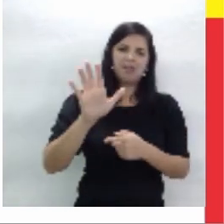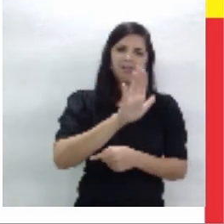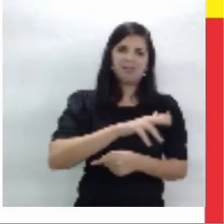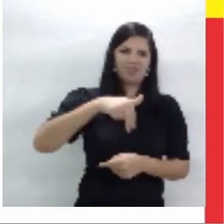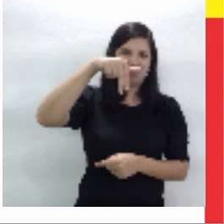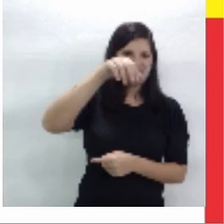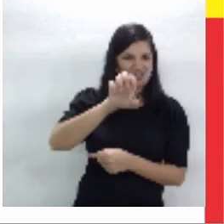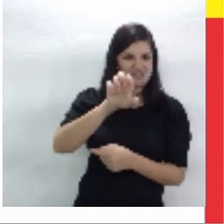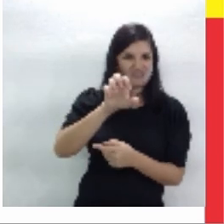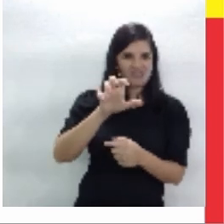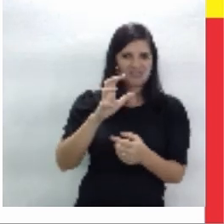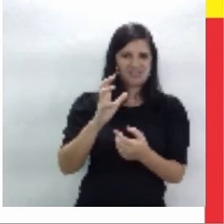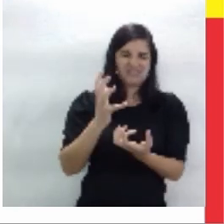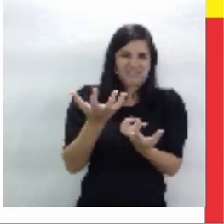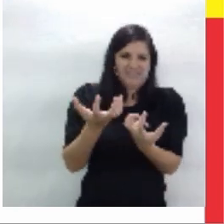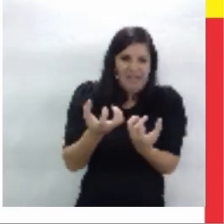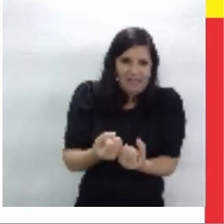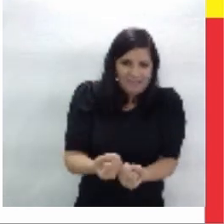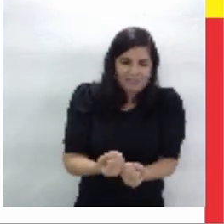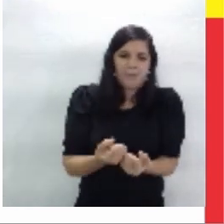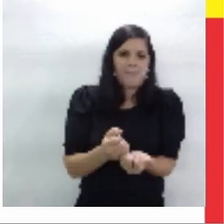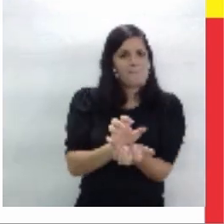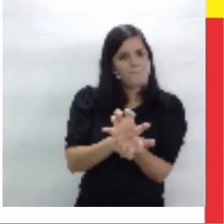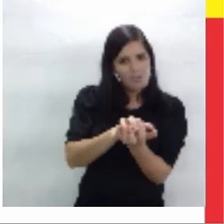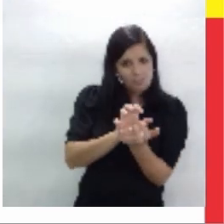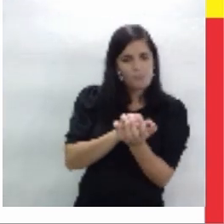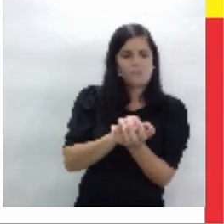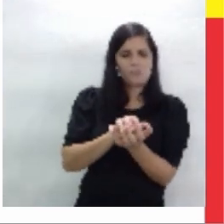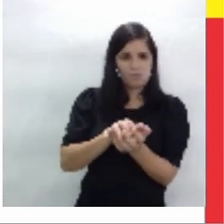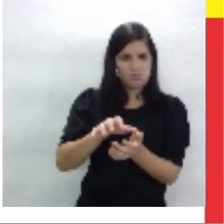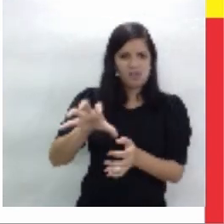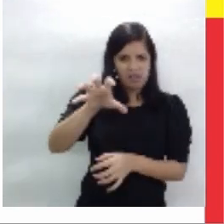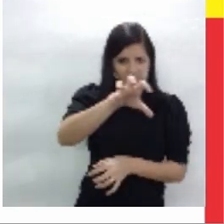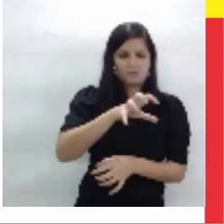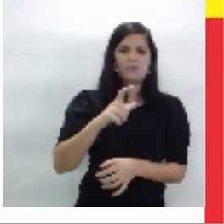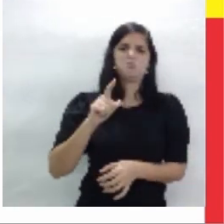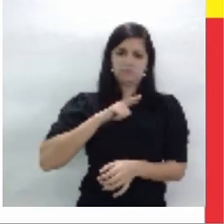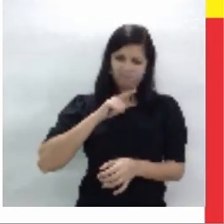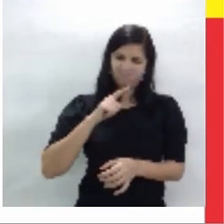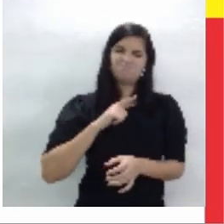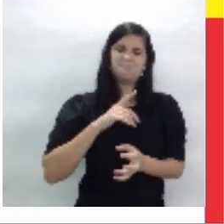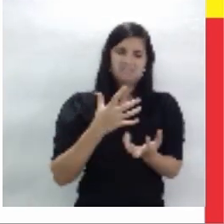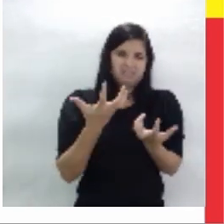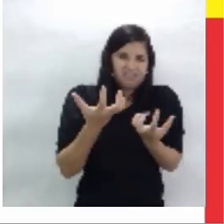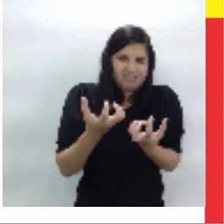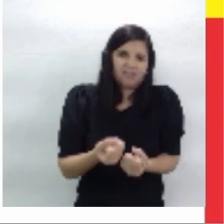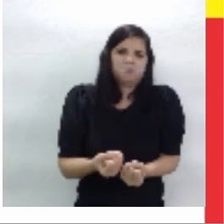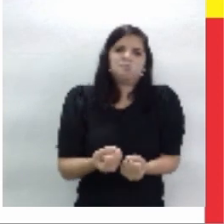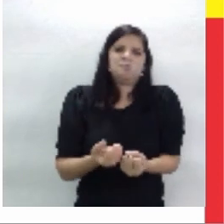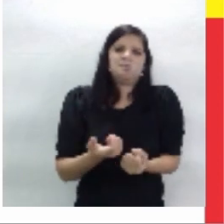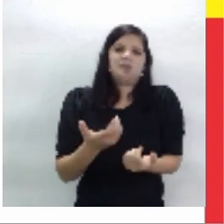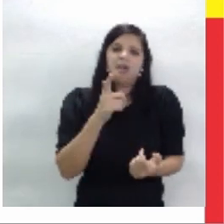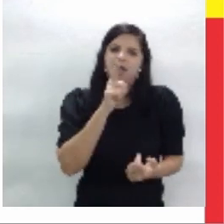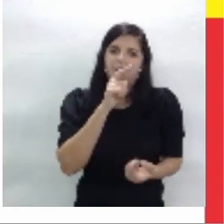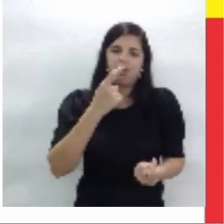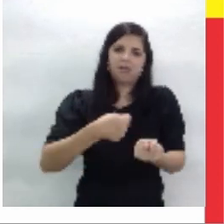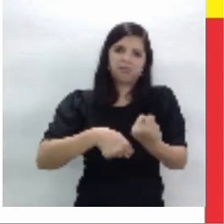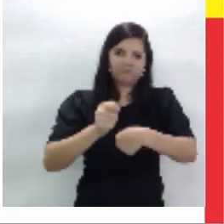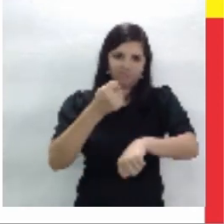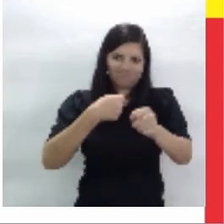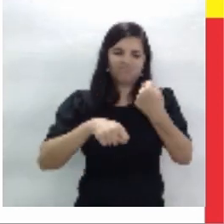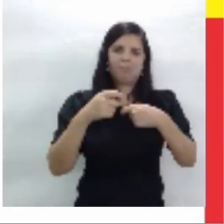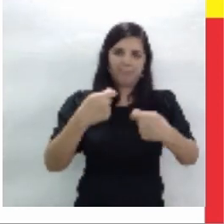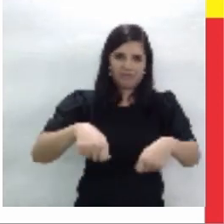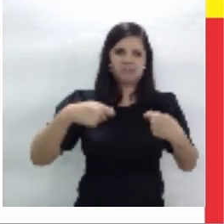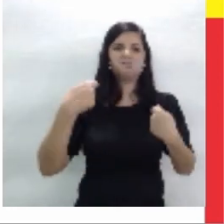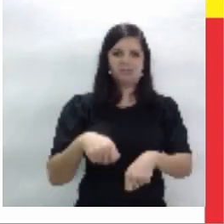Nordeste, partes de Pernambuco também acompanham o sertão, pessoas que racionam água, precisam aí economizar